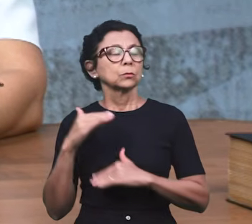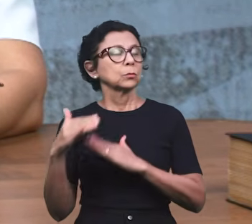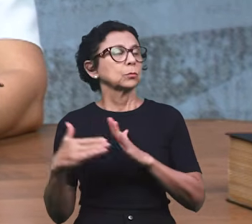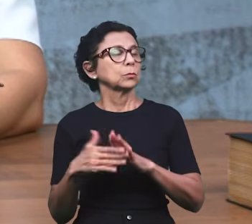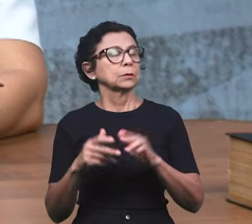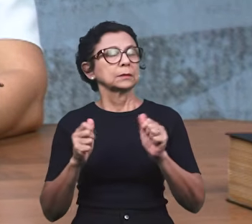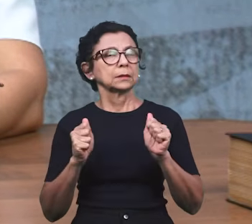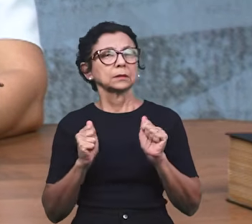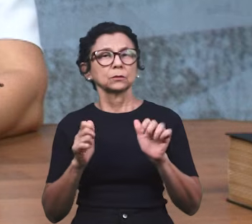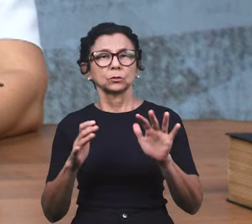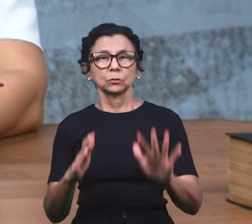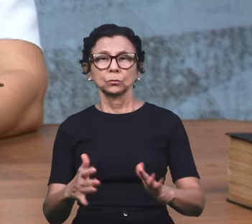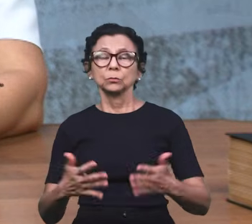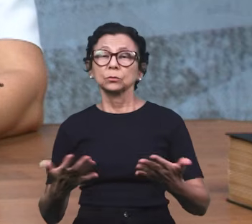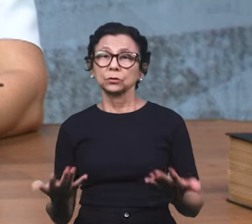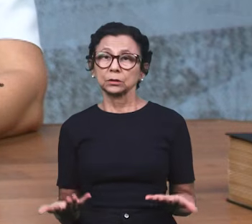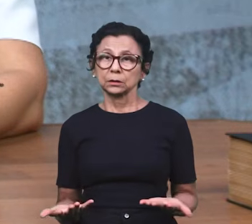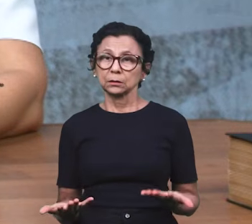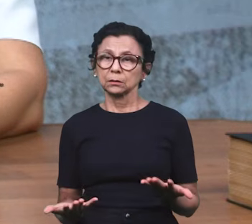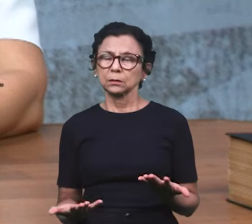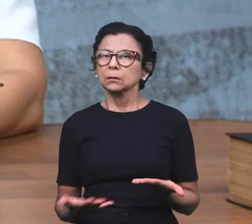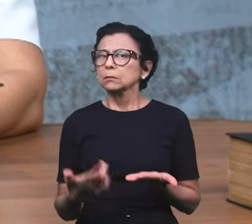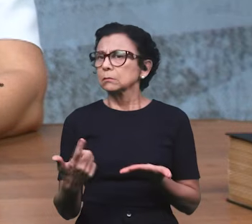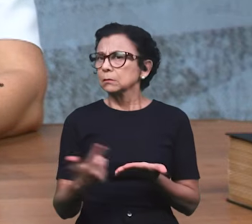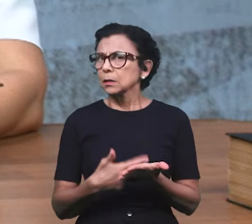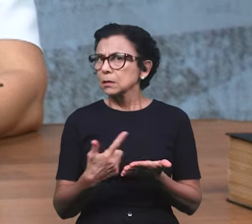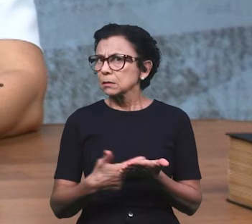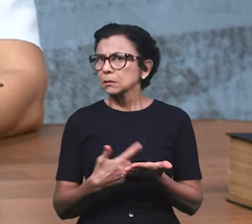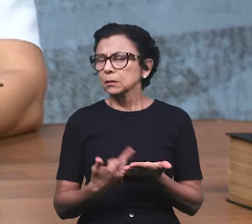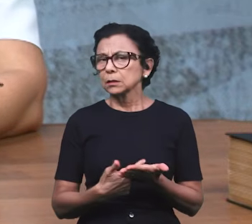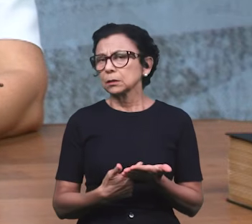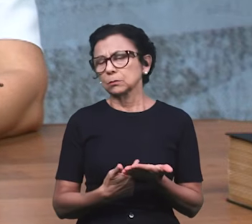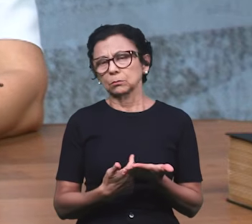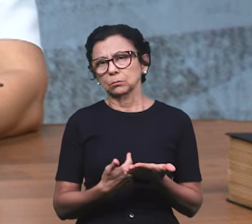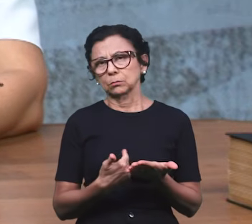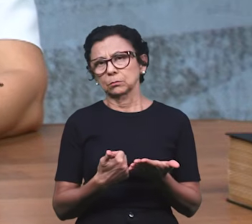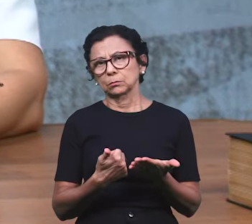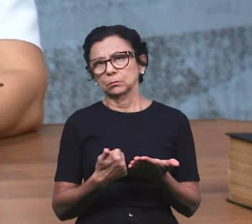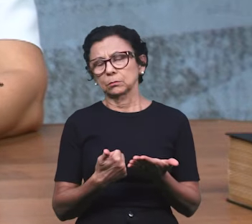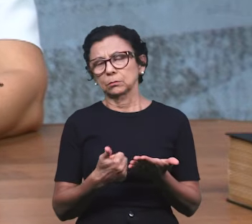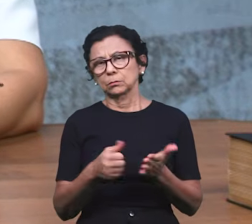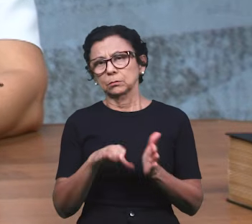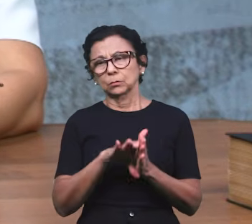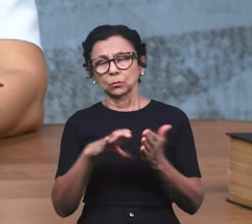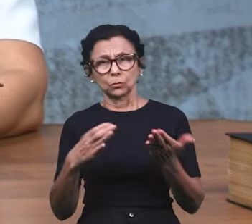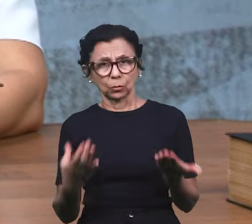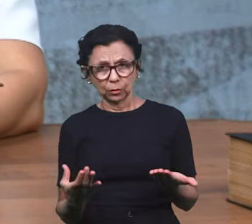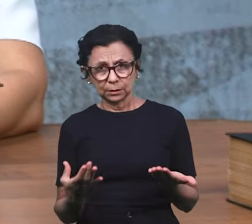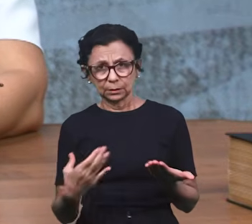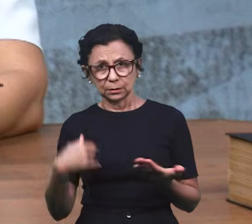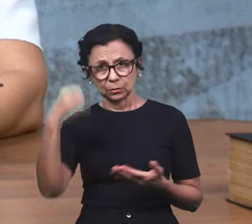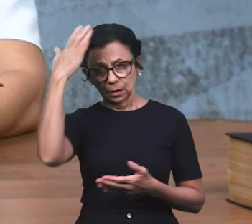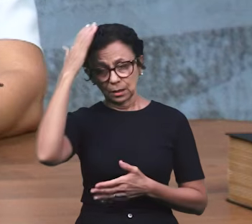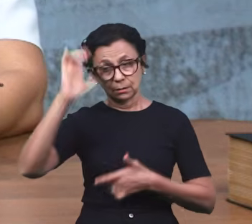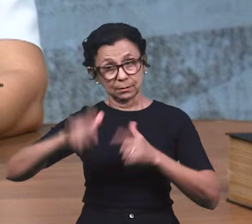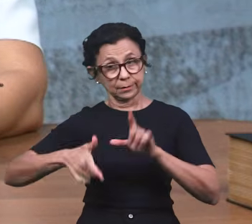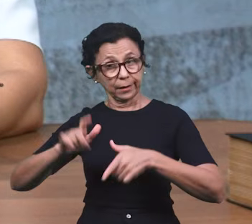fez, não está escrito no livro das crônicas dos reis de Israel? No ano